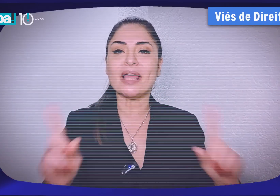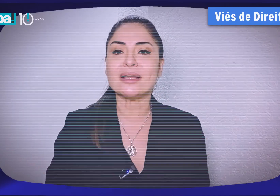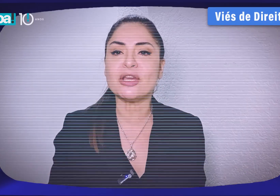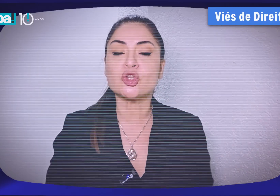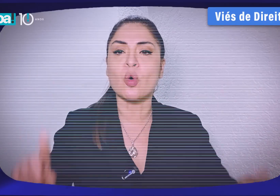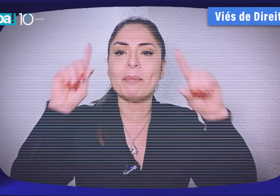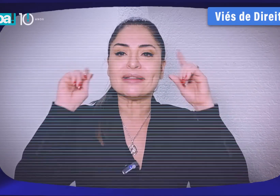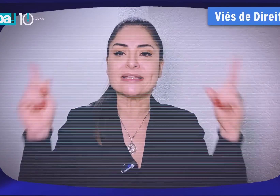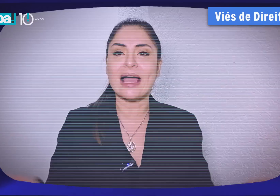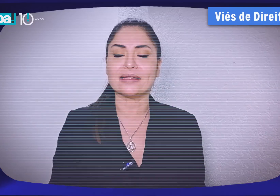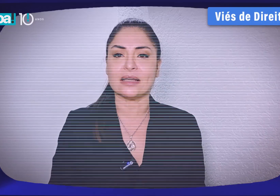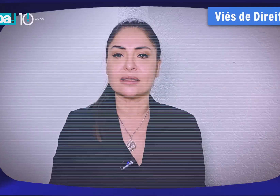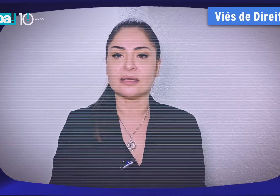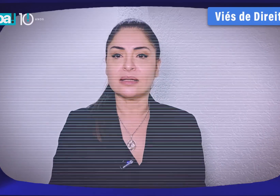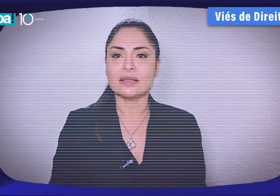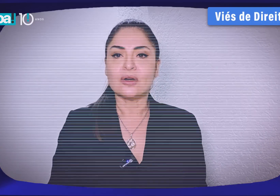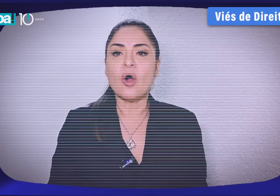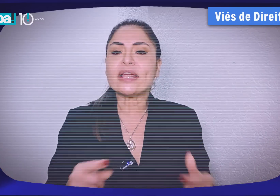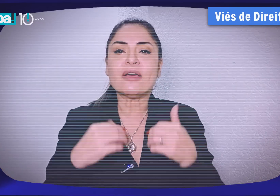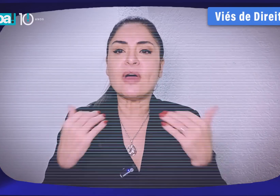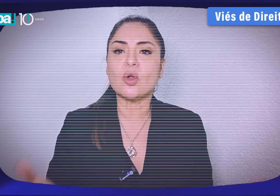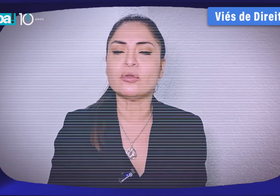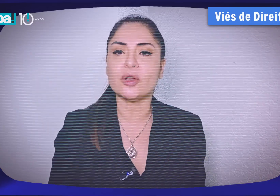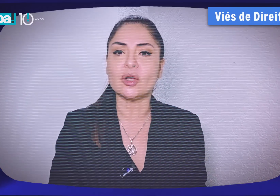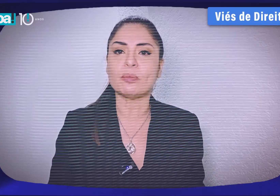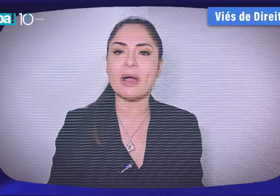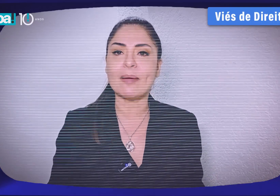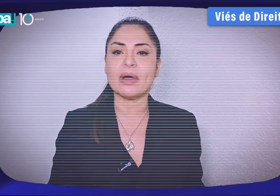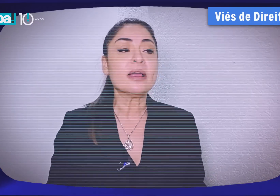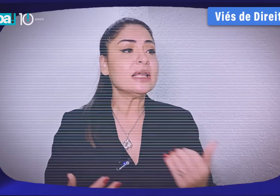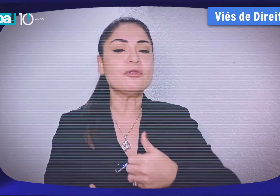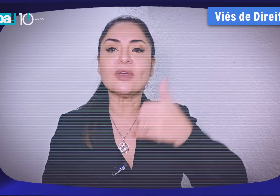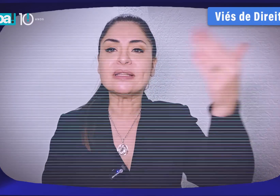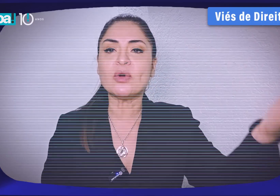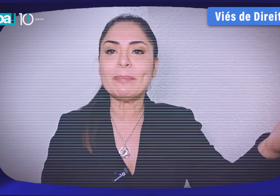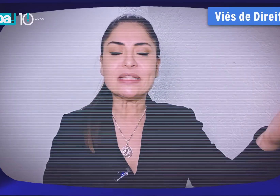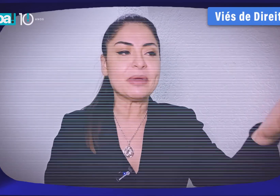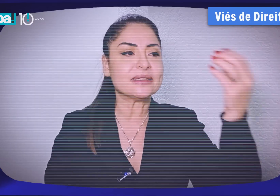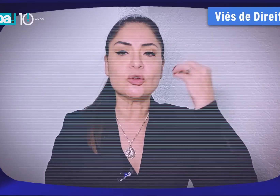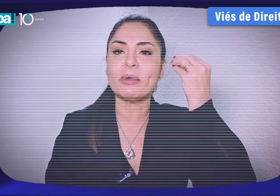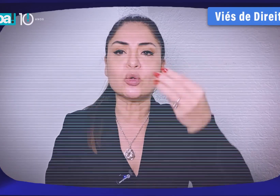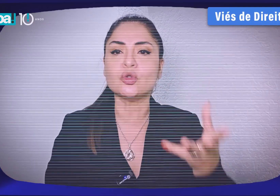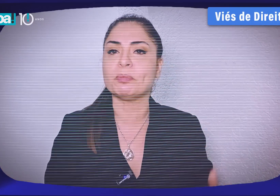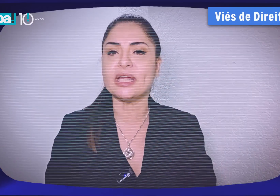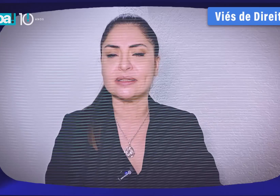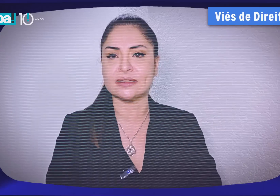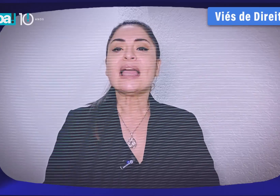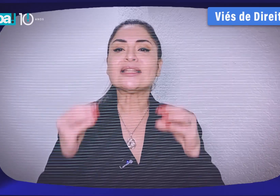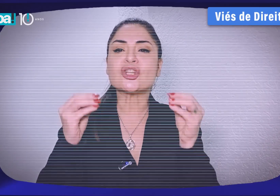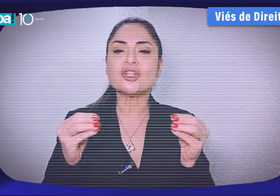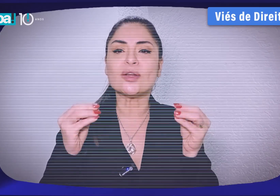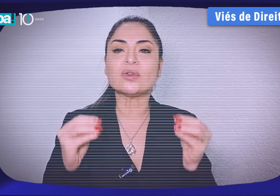Dilma completamente descompensada. Olha o que ela falou no velório do Papa. Enfia essa mulher para ser presidente do Banco dos